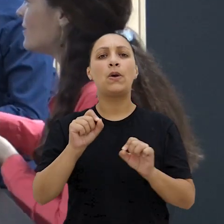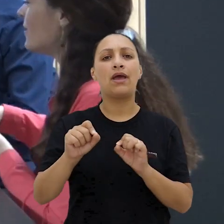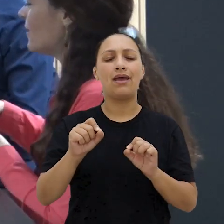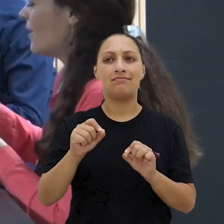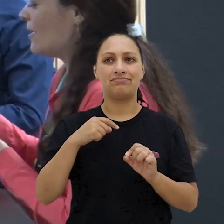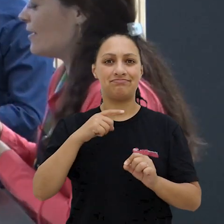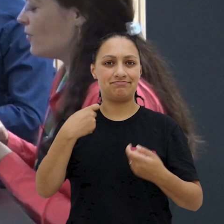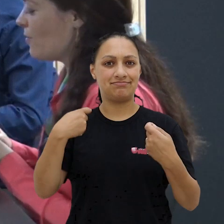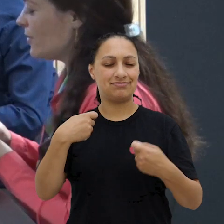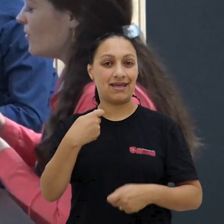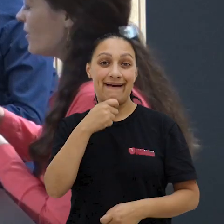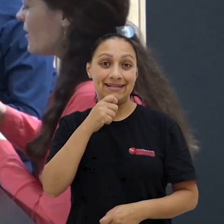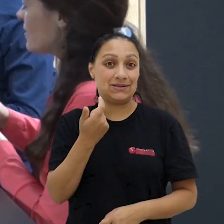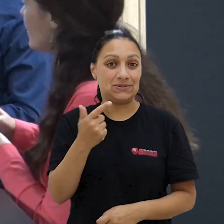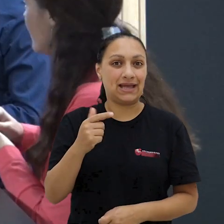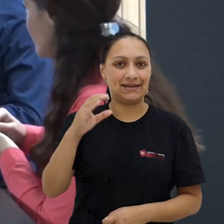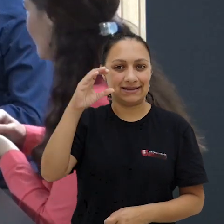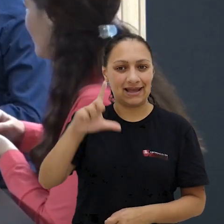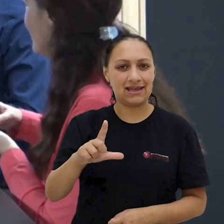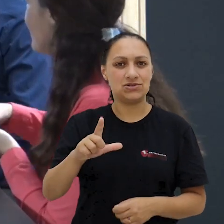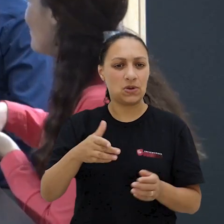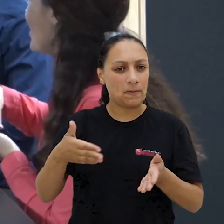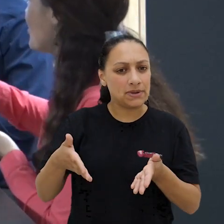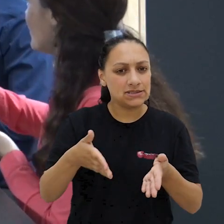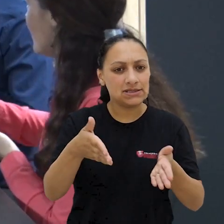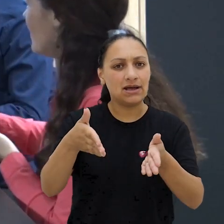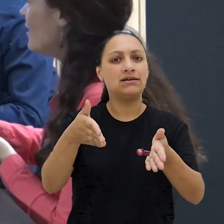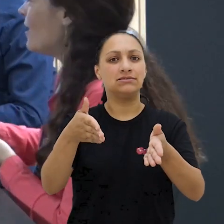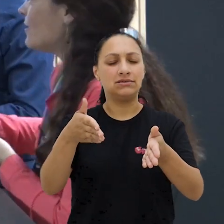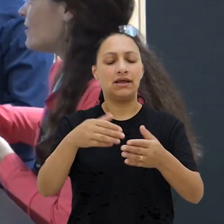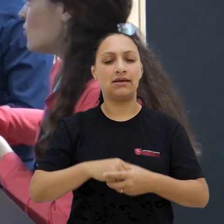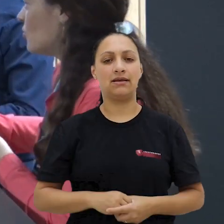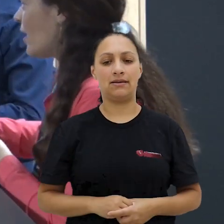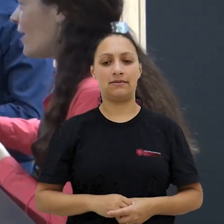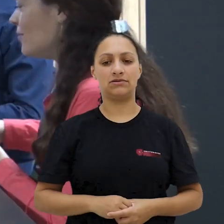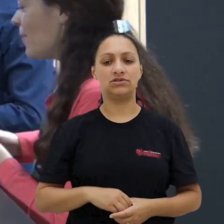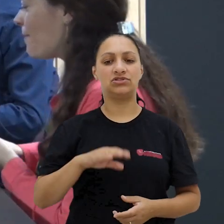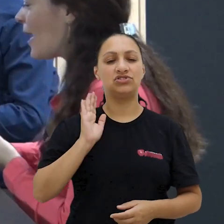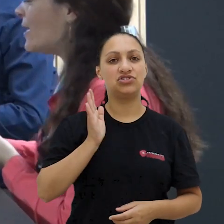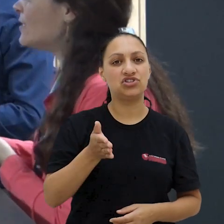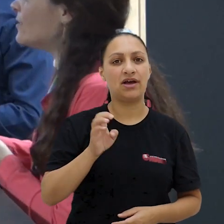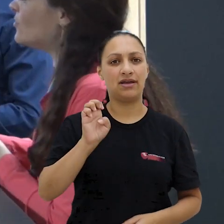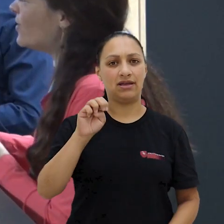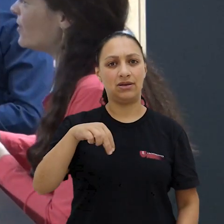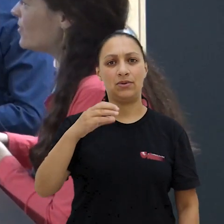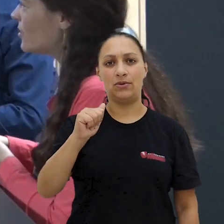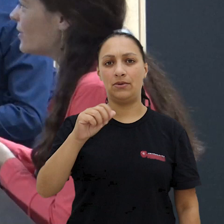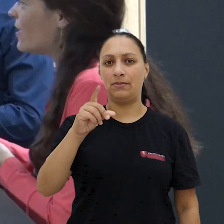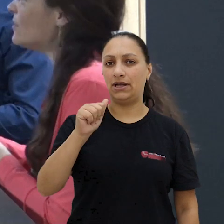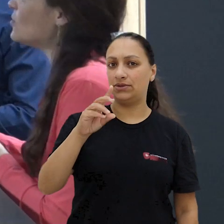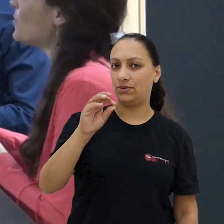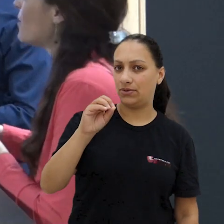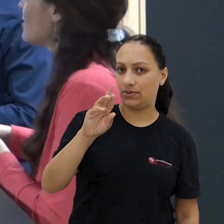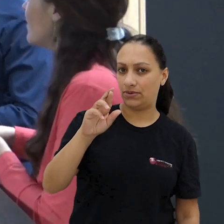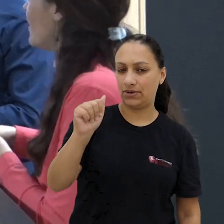trilha a seguir. Incubadora se gradua, então, já tem ali, está estruturado uma máquina de